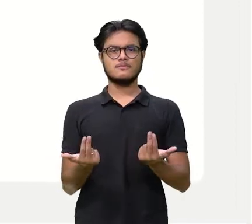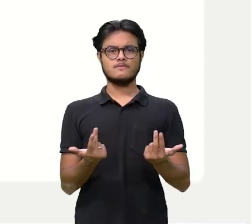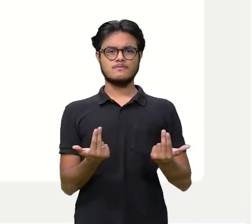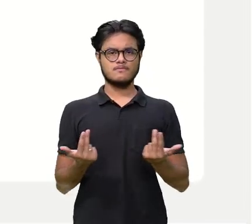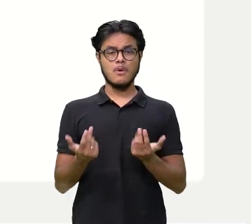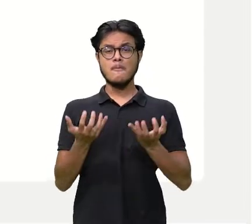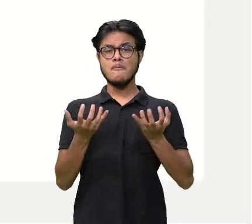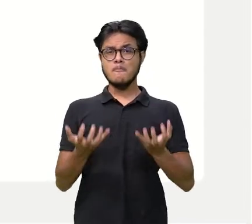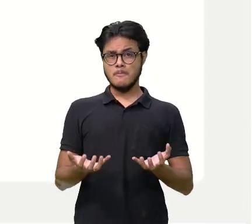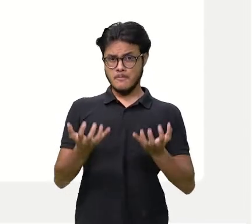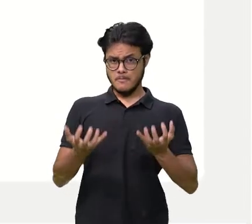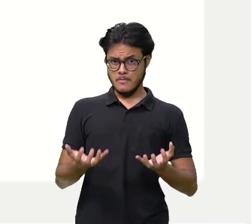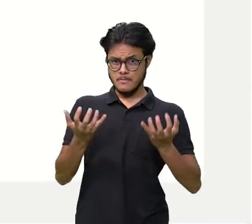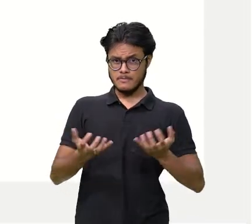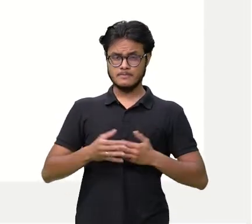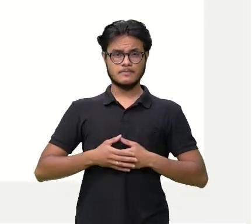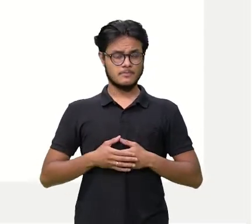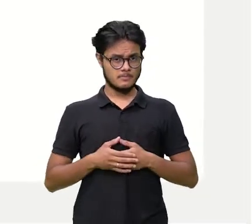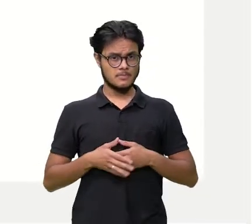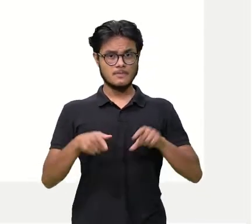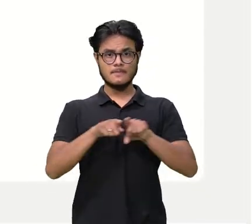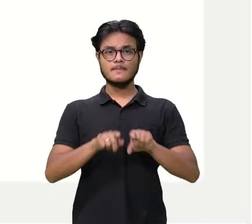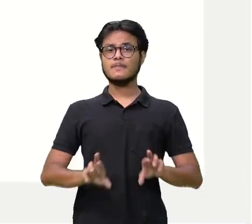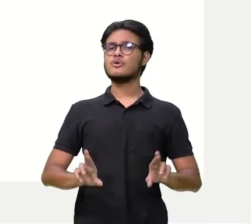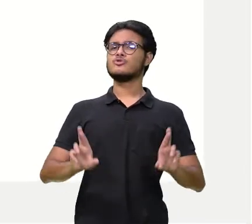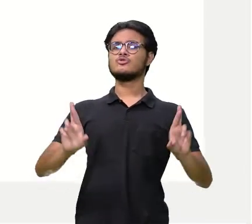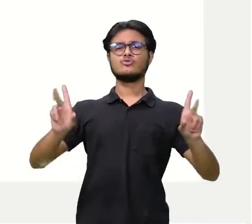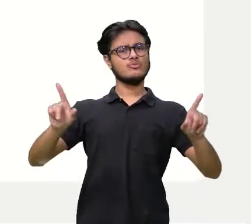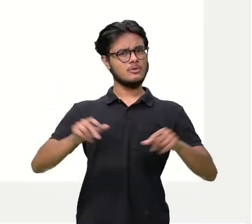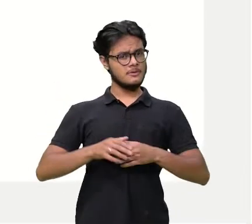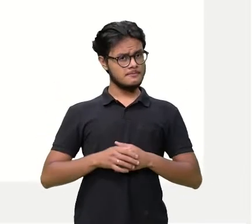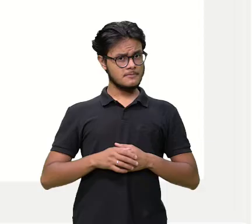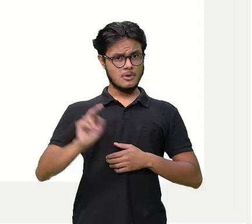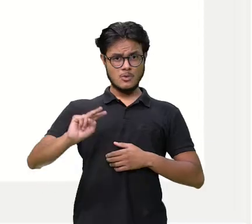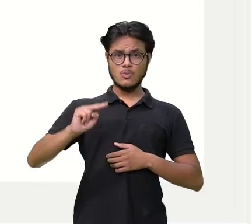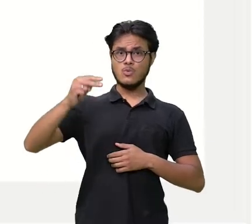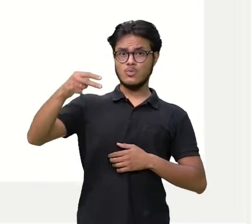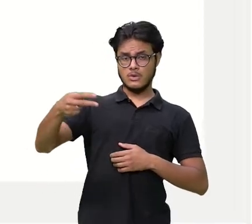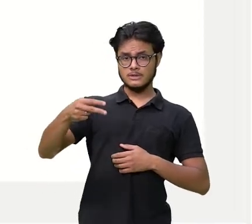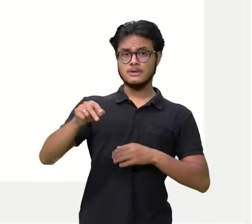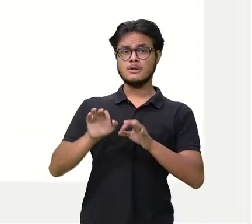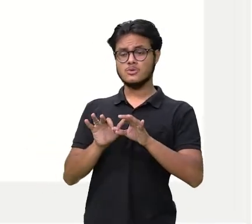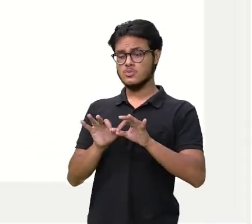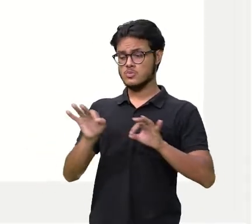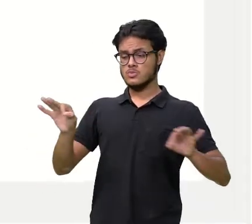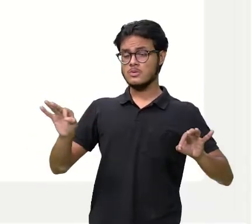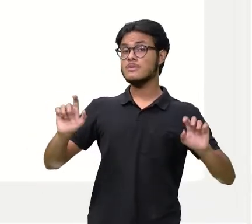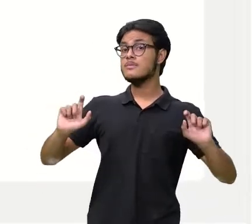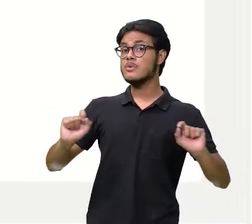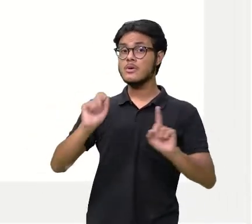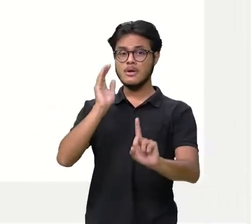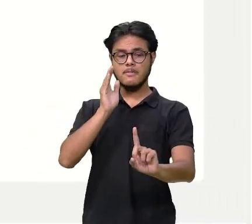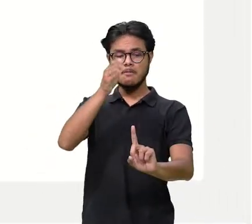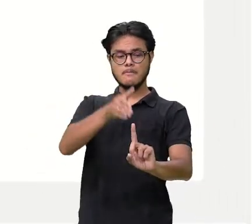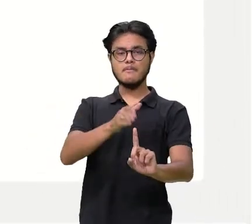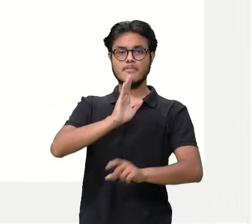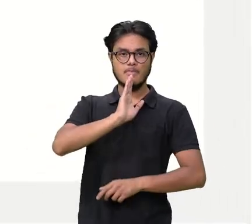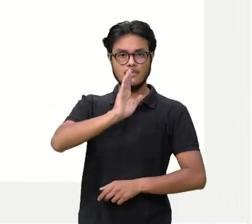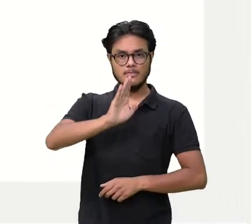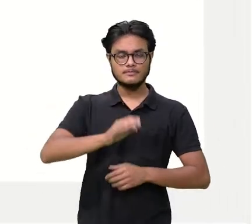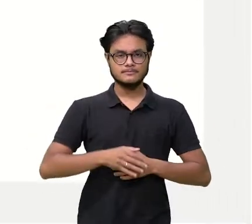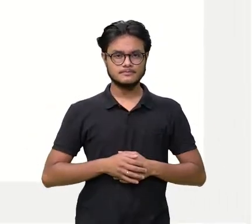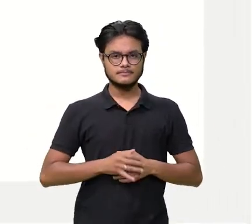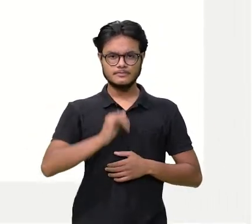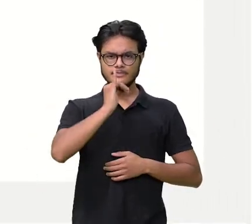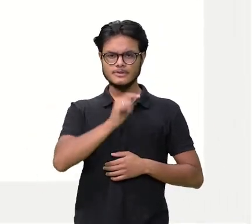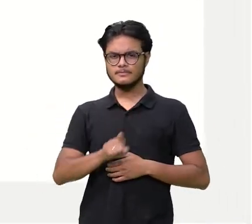e inversamente proporcional ao quadrado da distância entre os seus centros. Dá uma olhadinha aí, ó. A